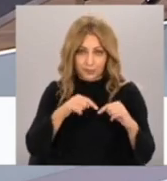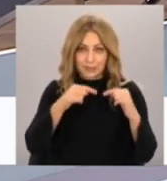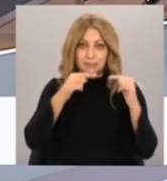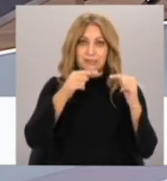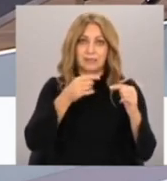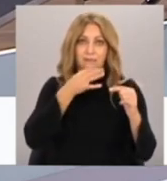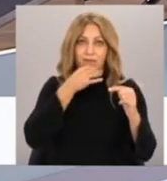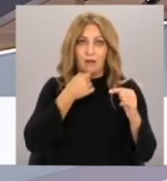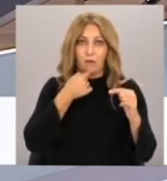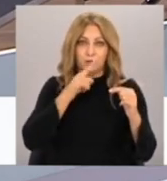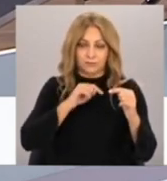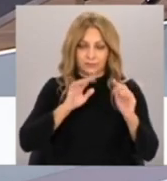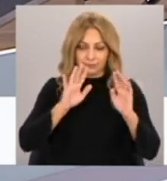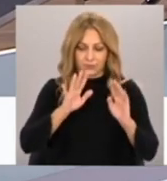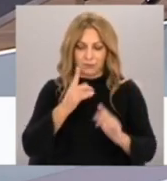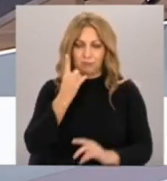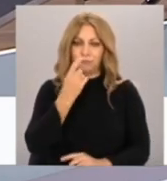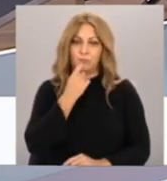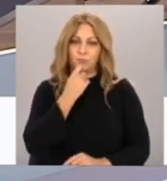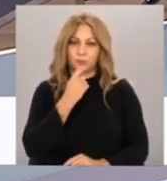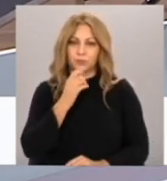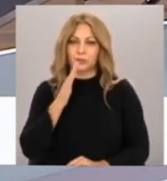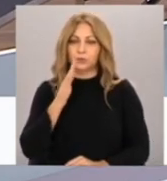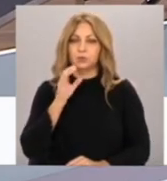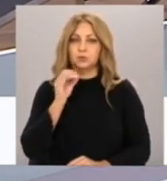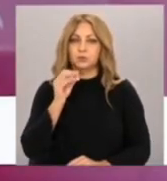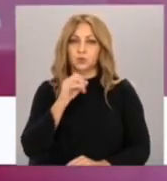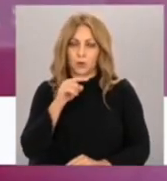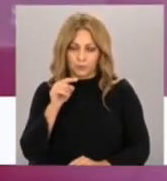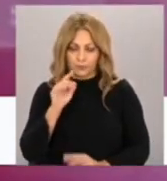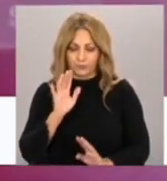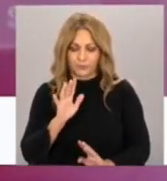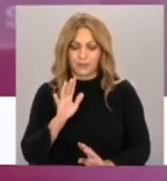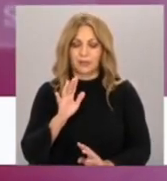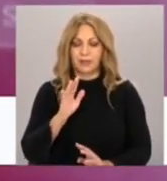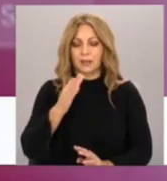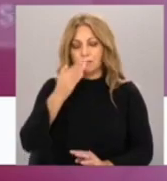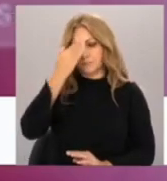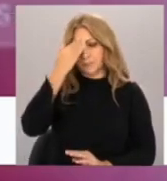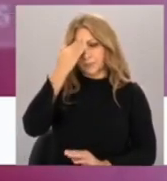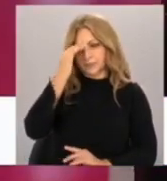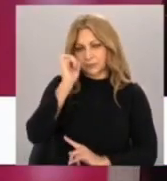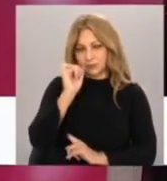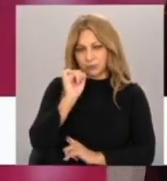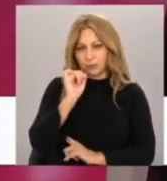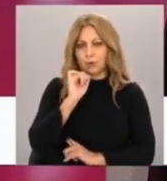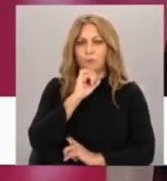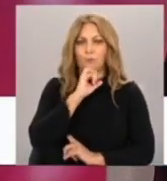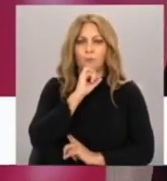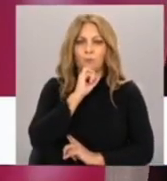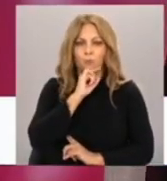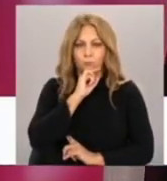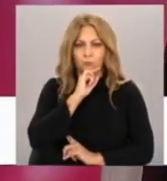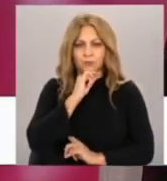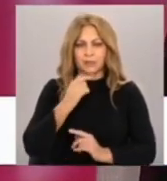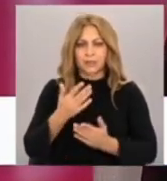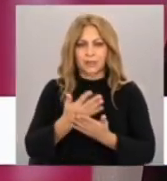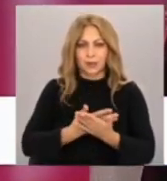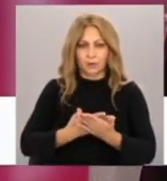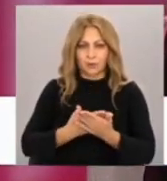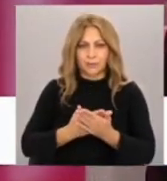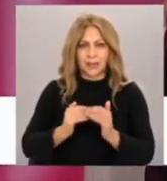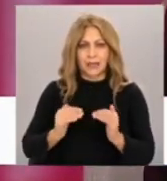Essa é a minha questão seguinte para o João que tem Figueiredo é a seguinte no seu entendimento é possível fazer a economia crescer